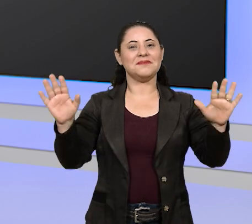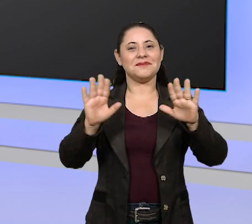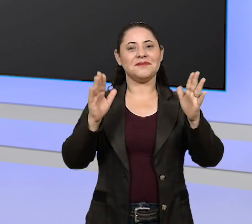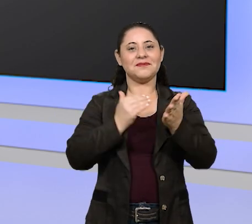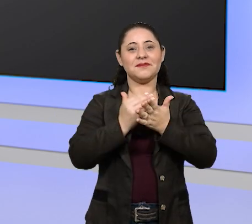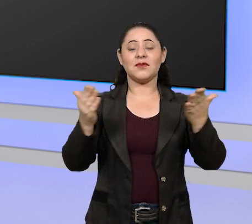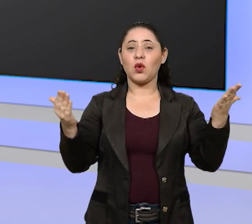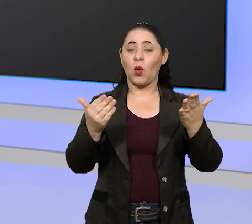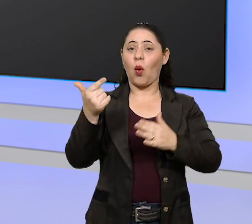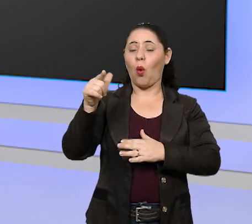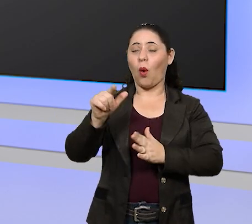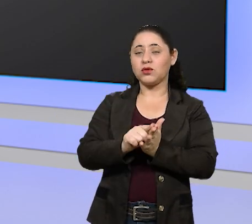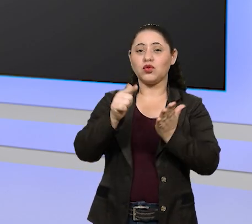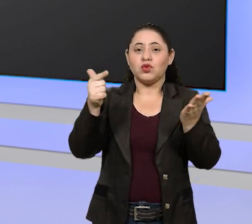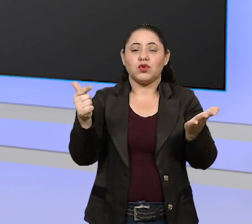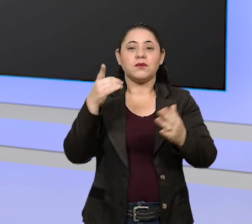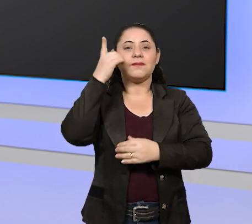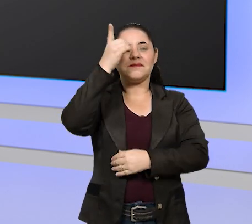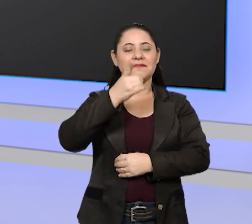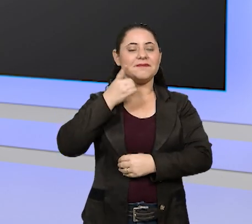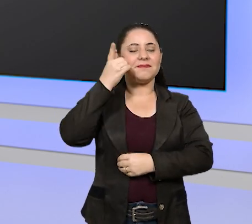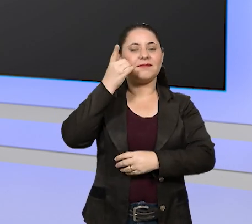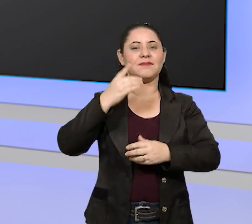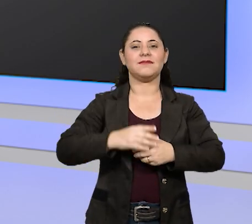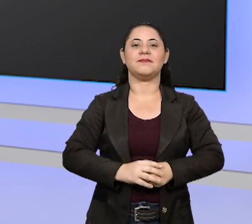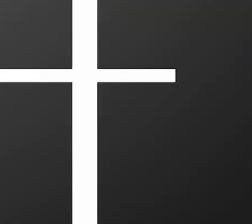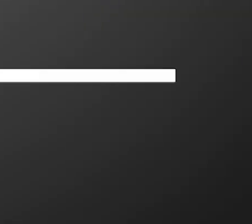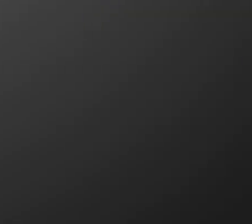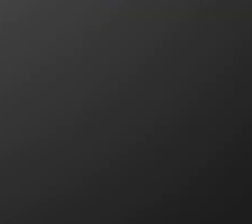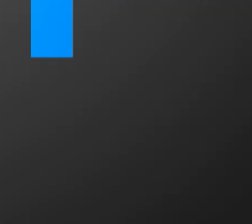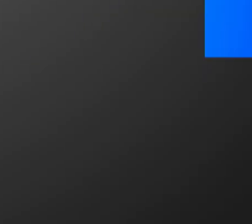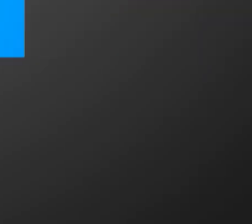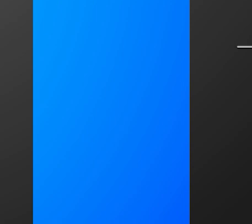Olá, começa agora mais uma edição do Jornal Parlamentar.